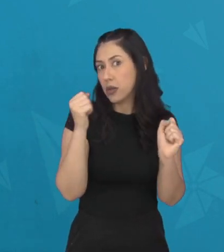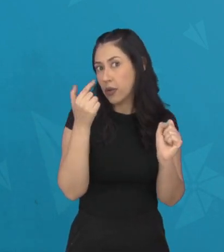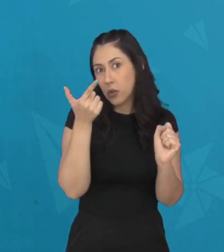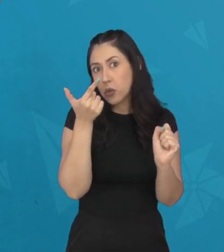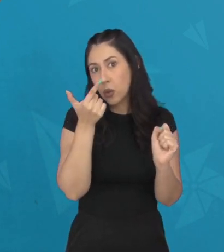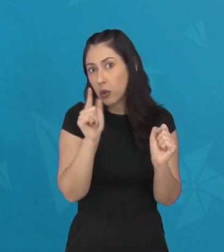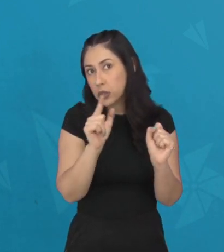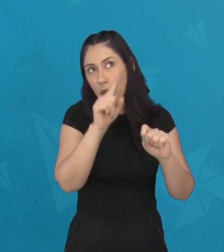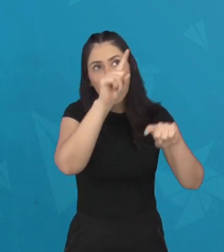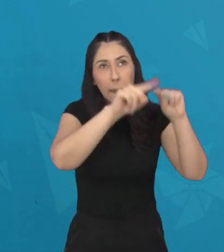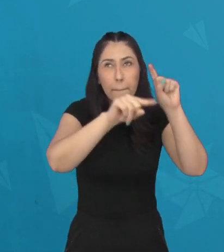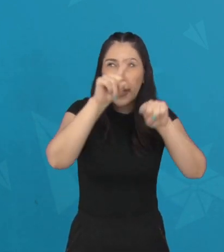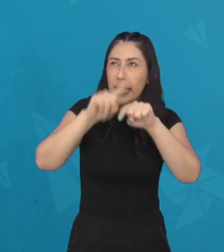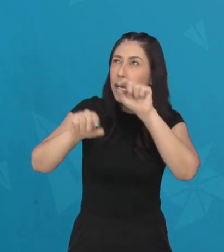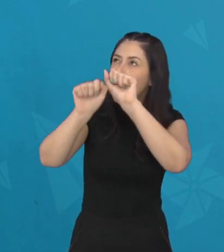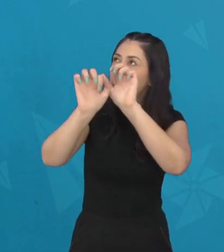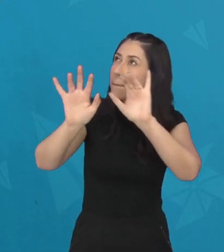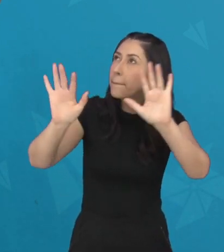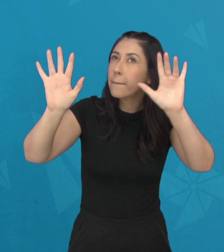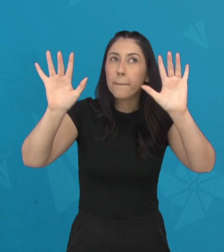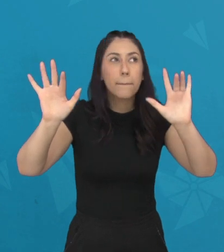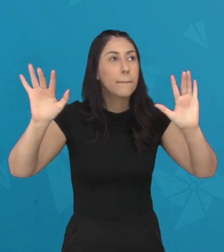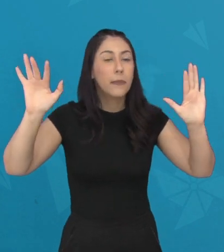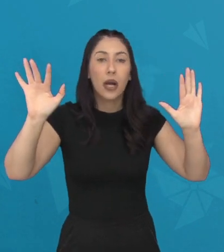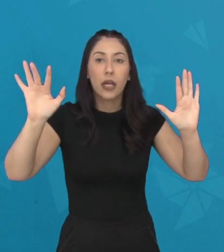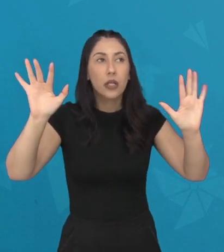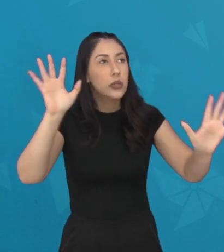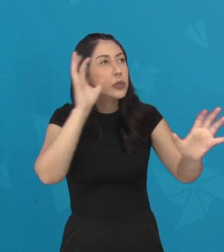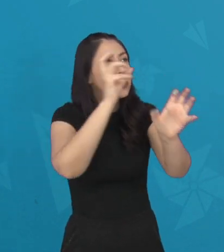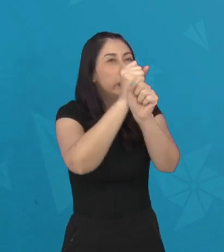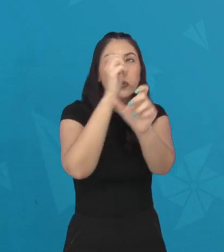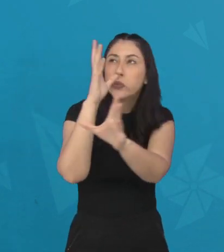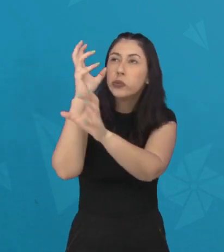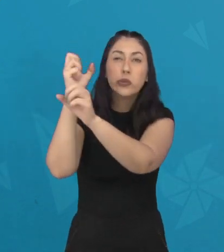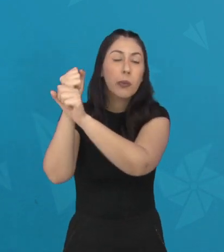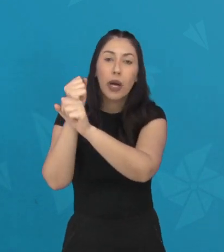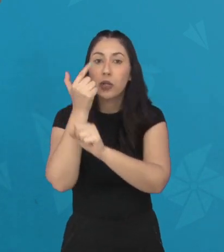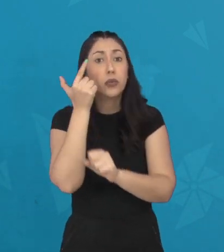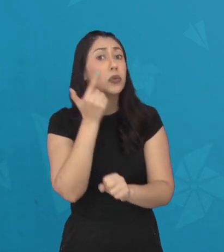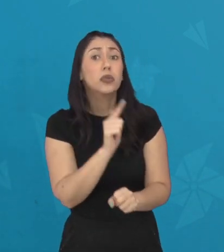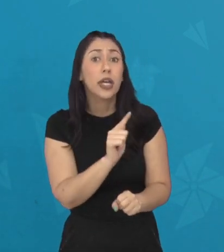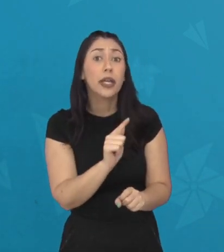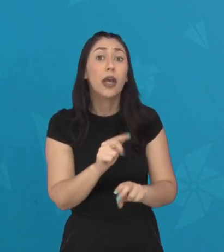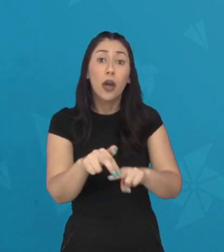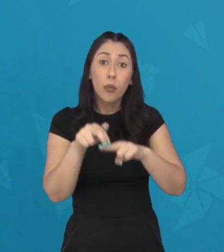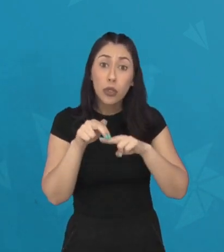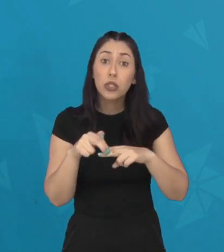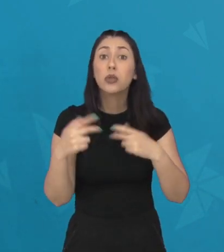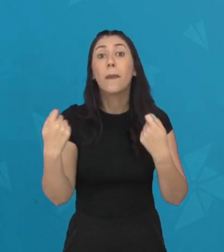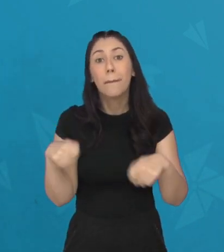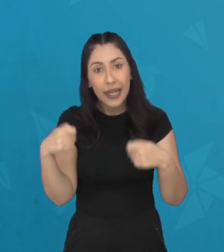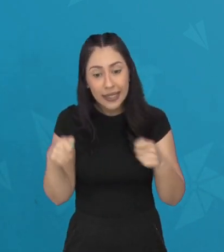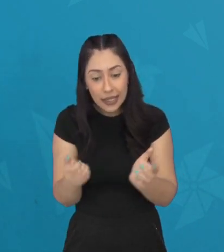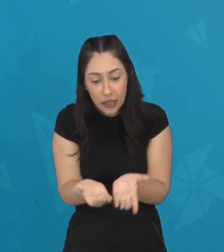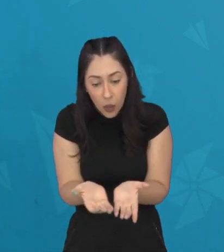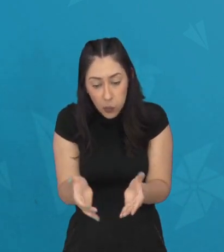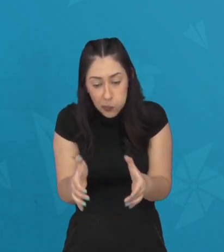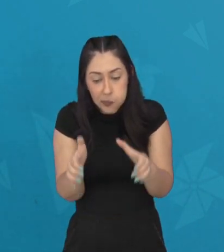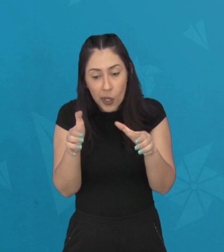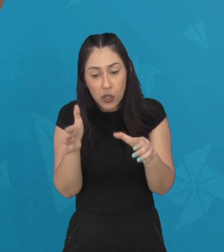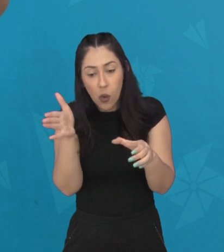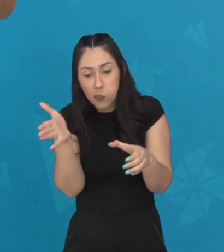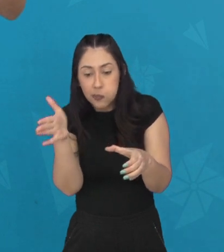análise de reagentes e produtos, se o recipiente estiver aberto em contato com o ambiente externo, não vai